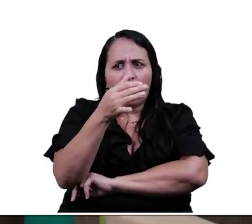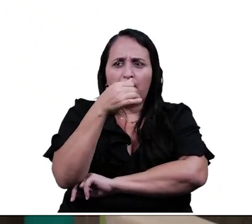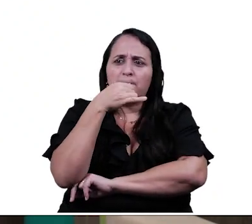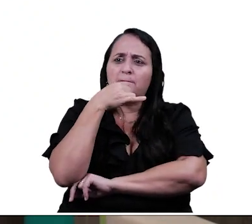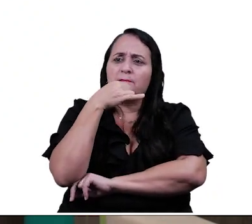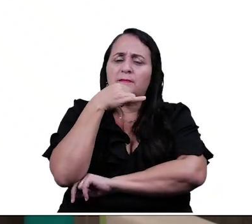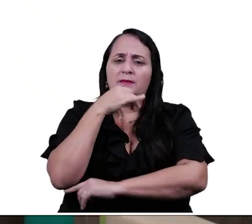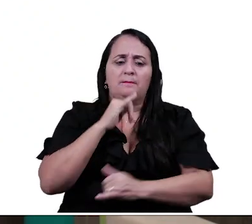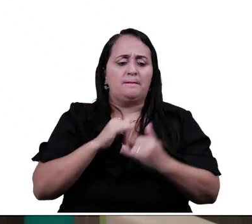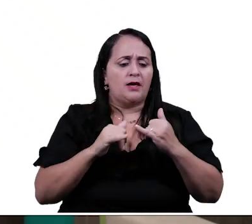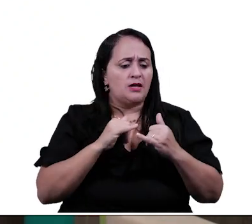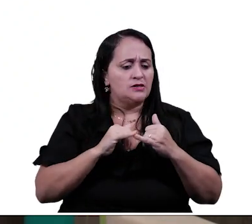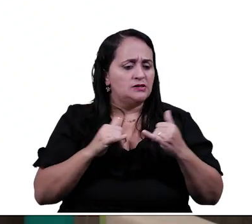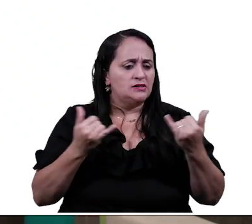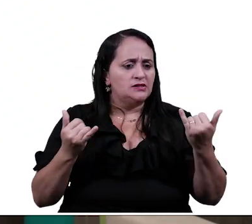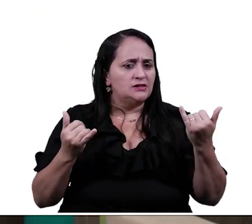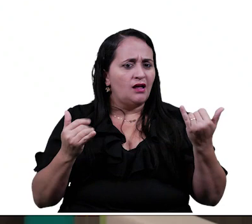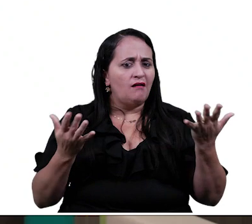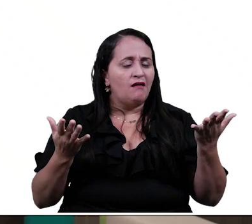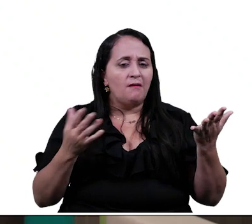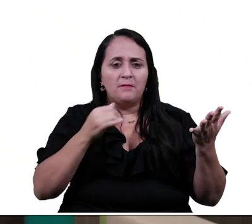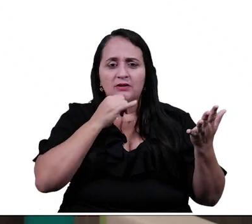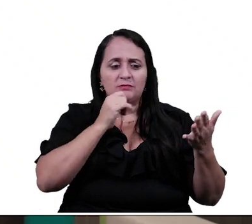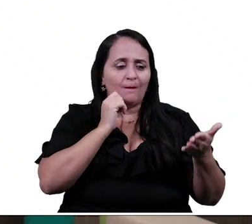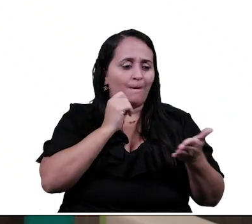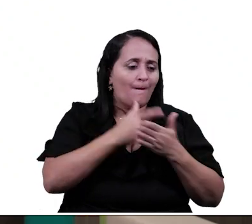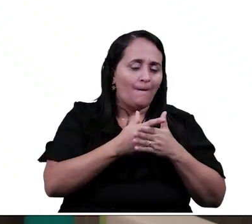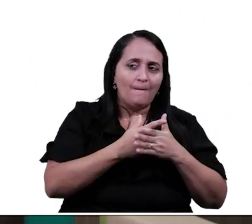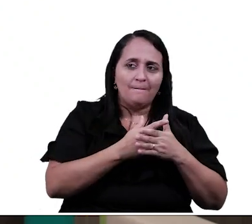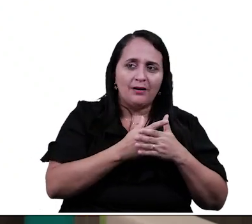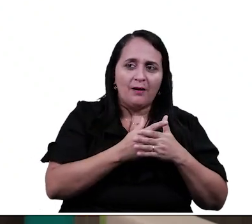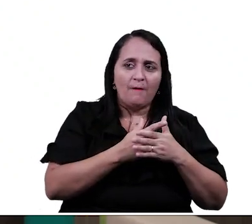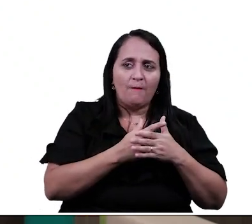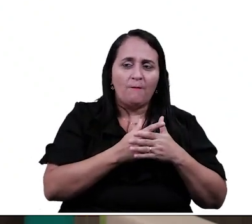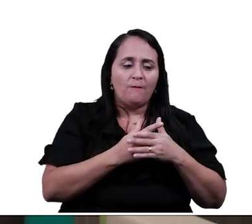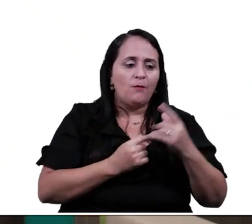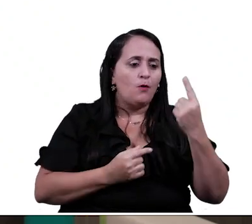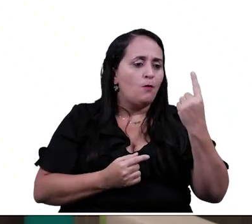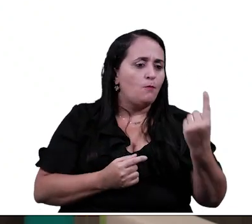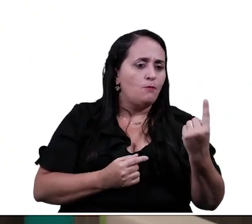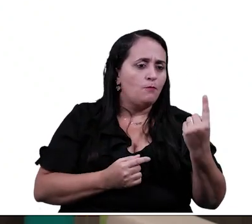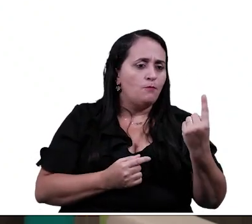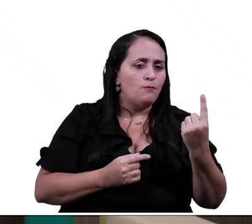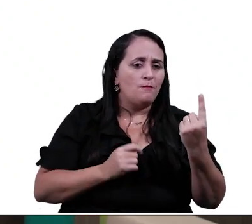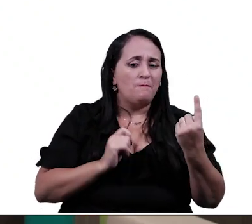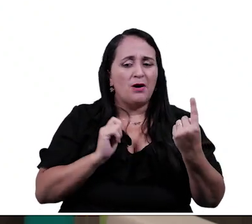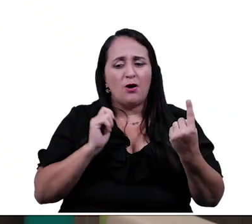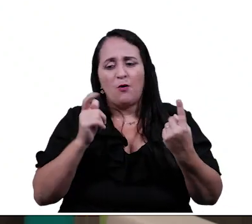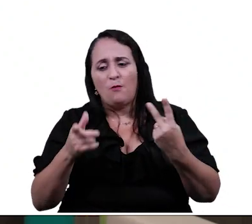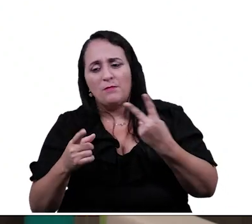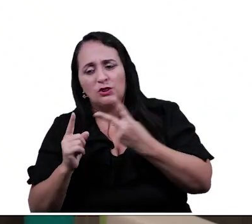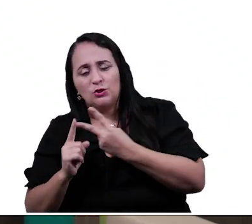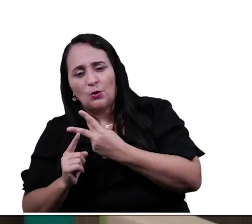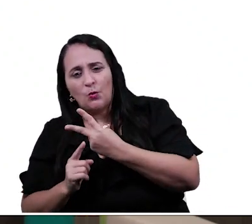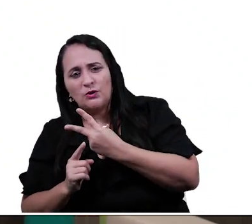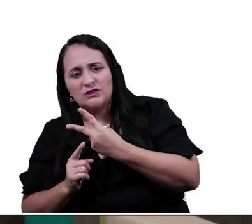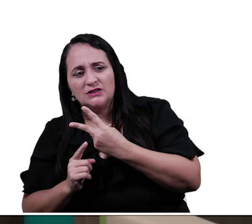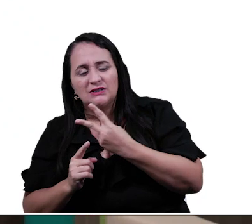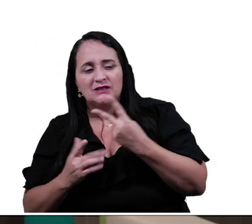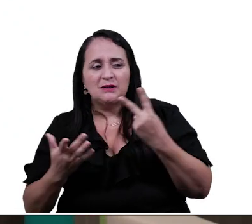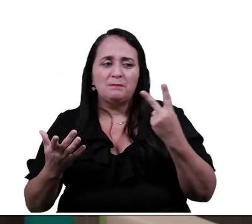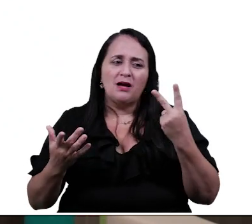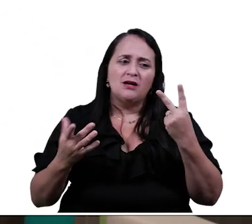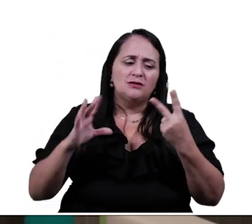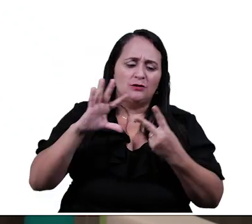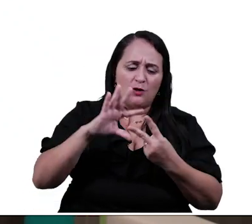deparou com situações parecidas no dia a dia? Comprar um e leva dois? Ou comprar